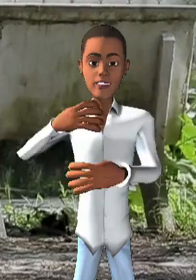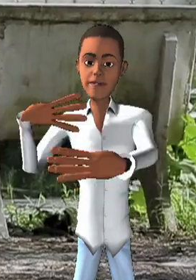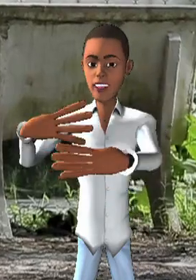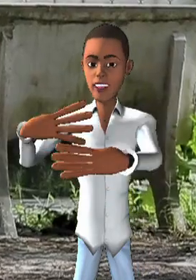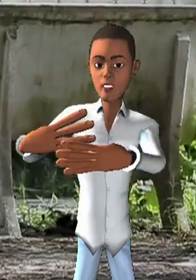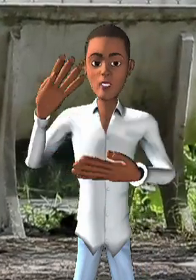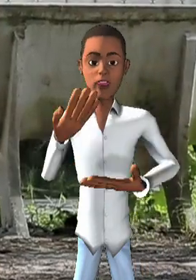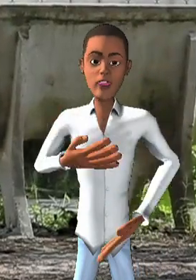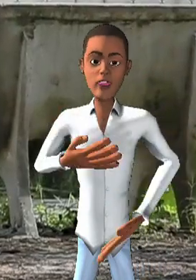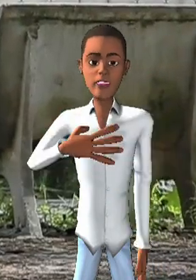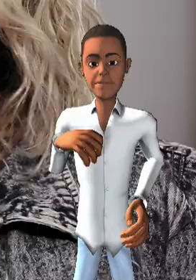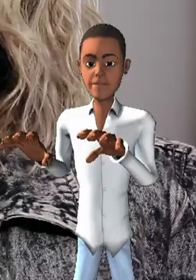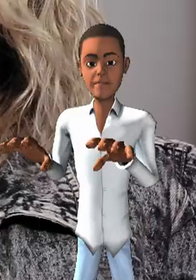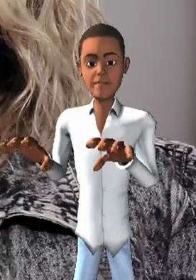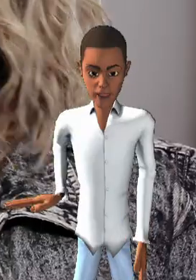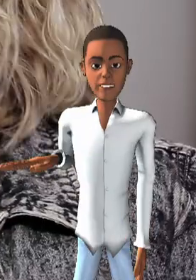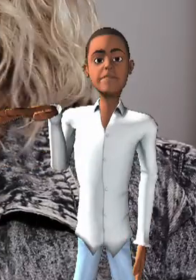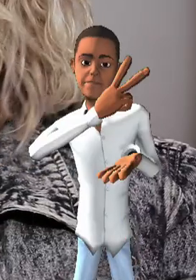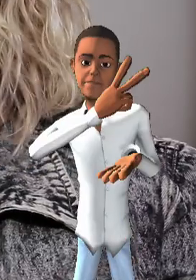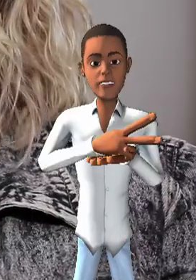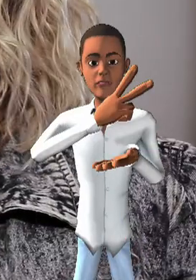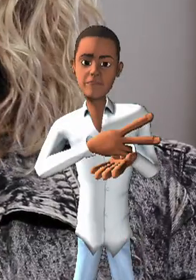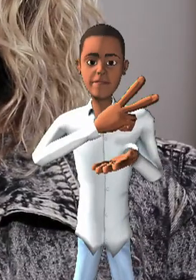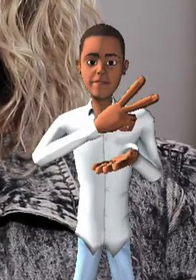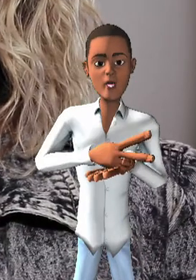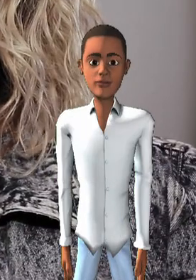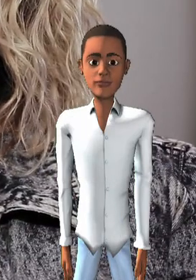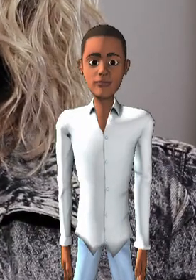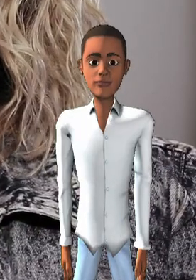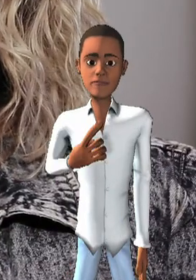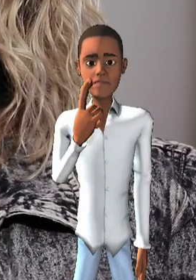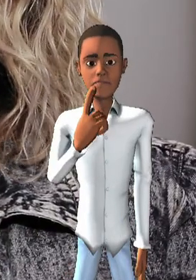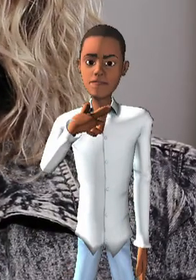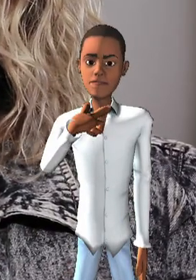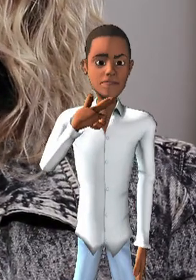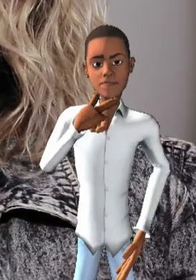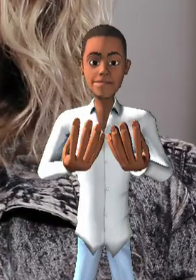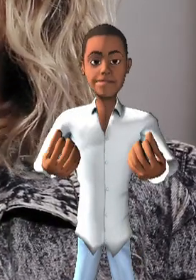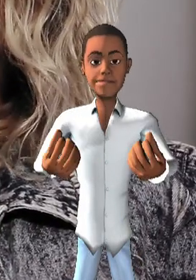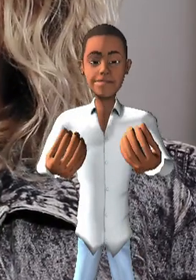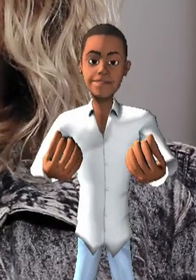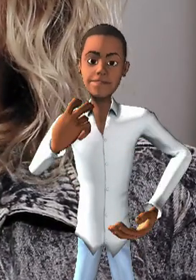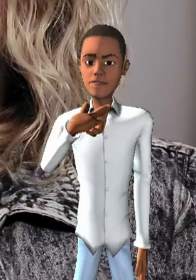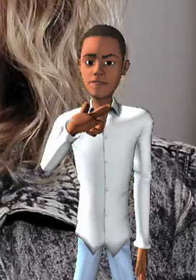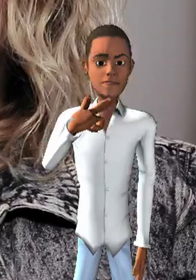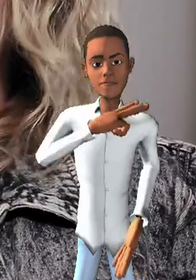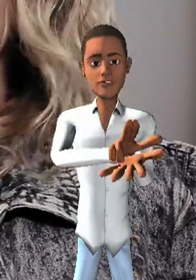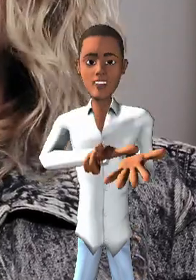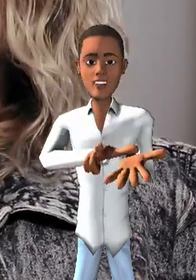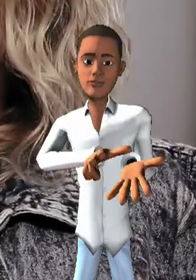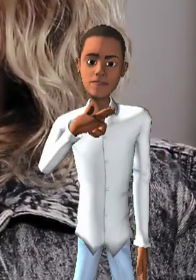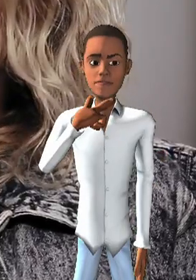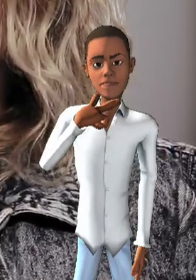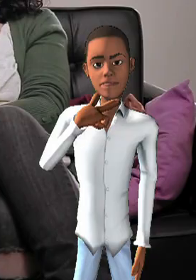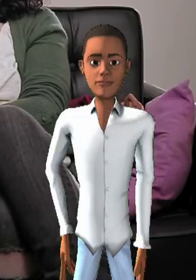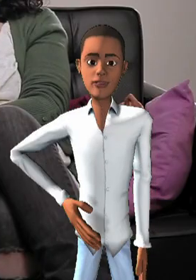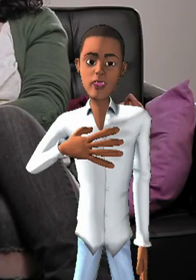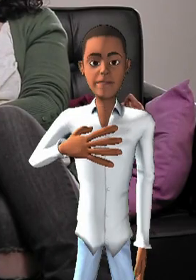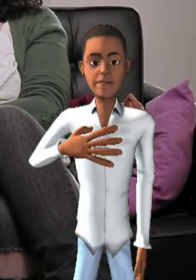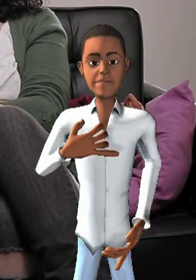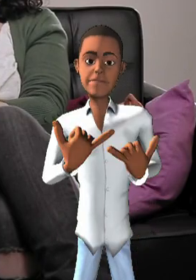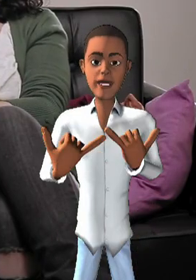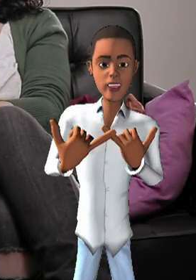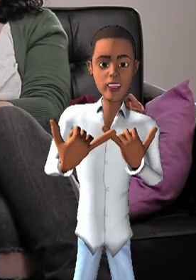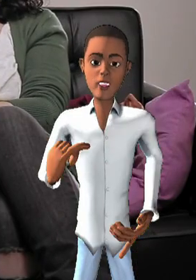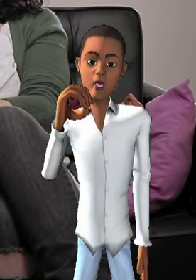anos para cá, os meninos estão sendo criados... Carla Averbuck, escritora e editora do site lugardemulher.com.br. Essa mulherzinha não